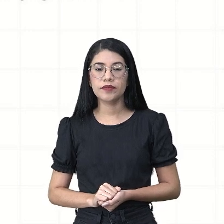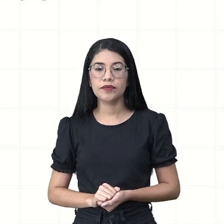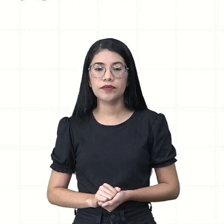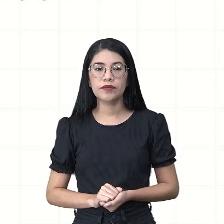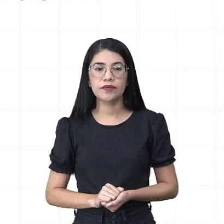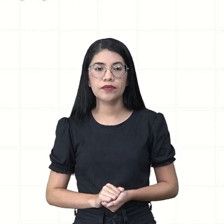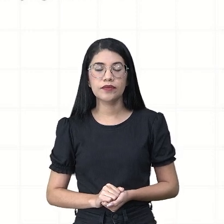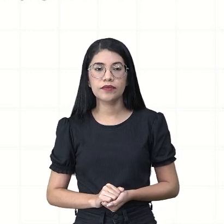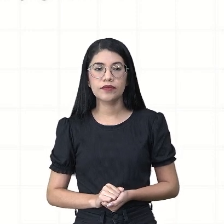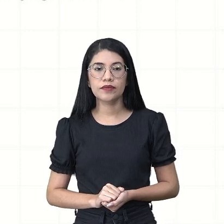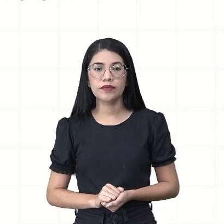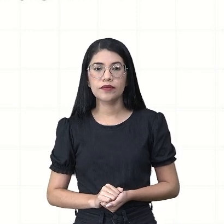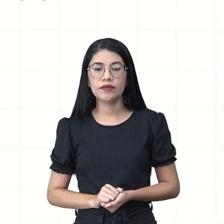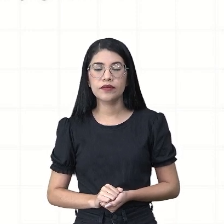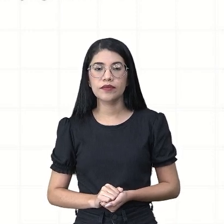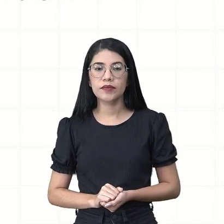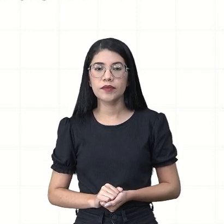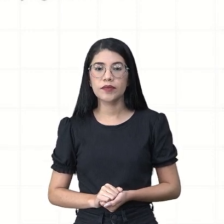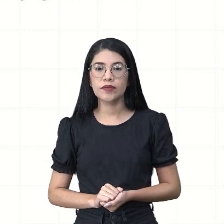12,